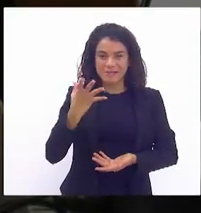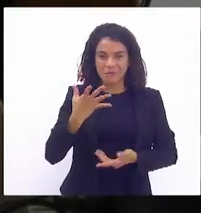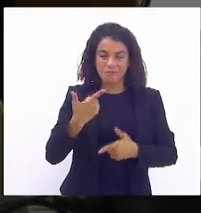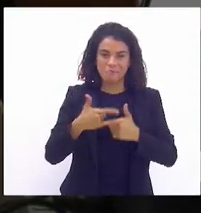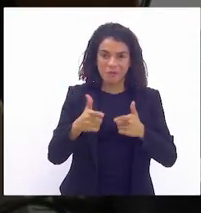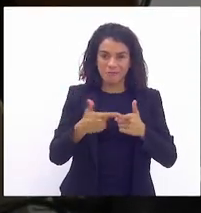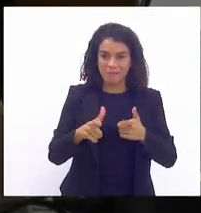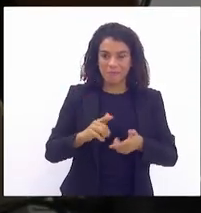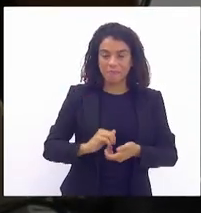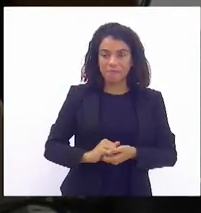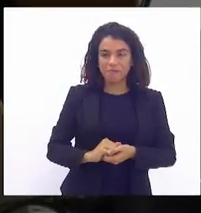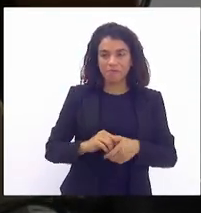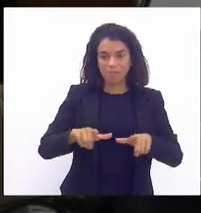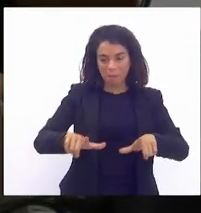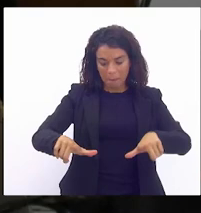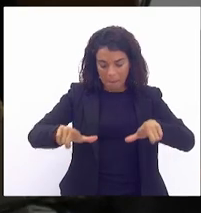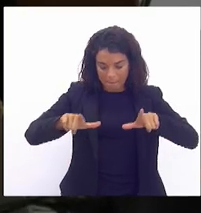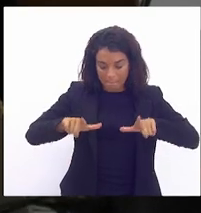Aqui tem